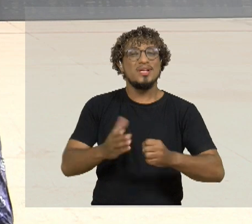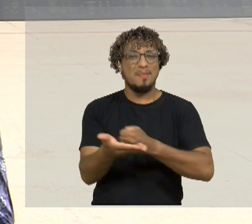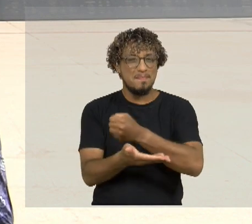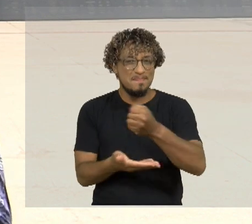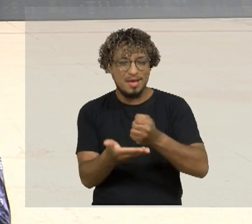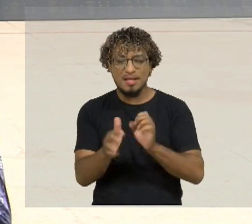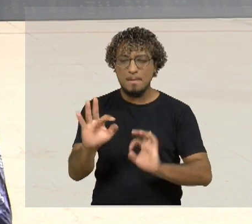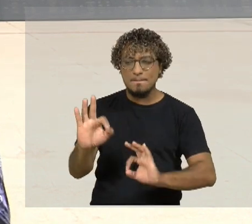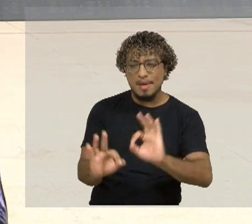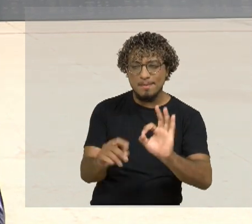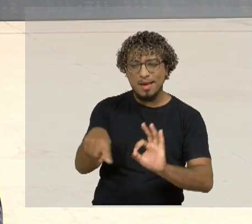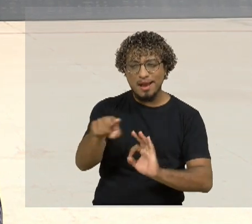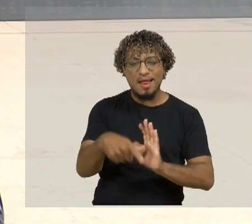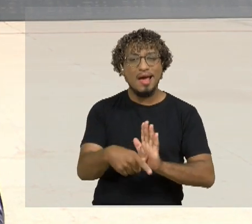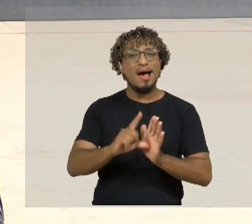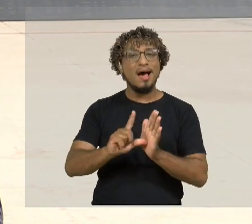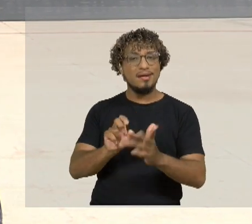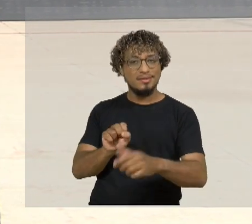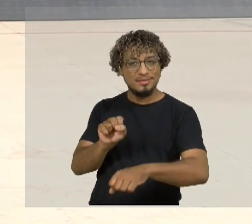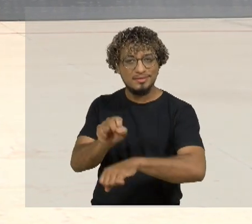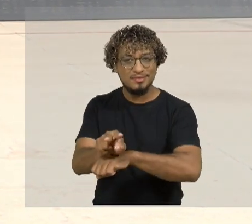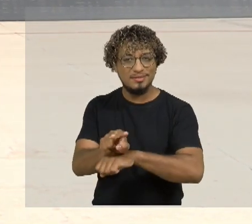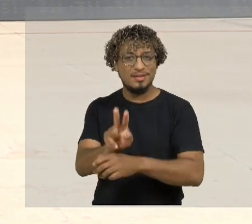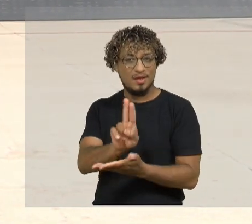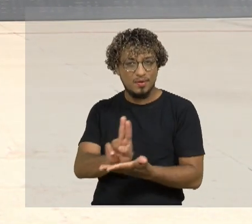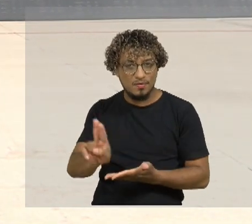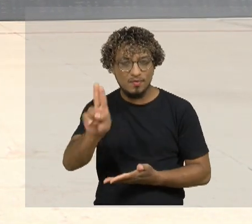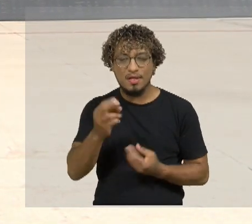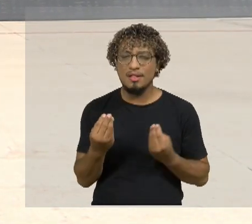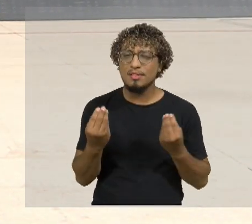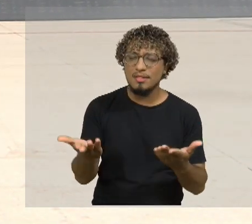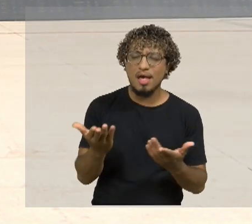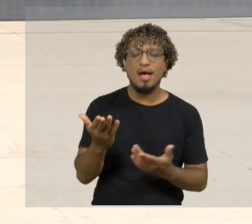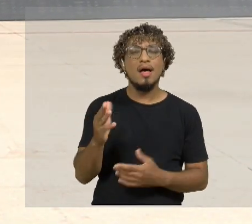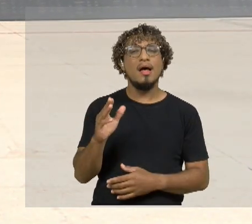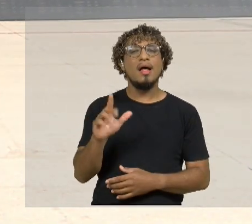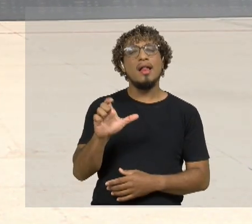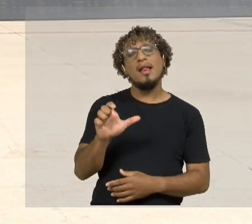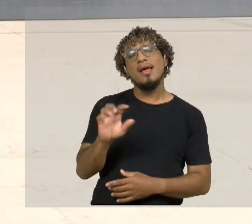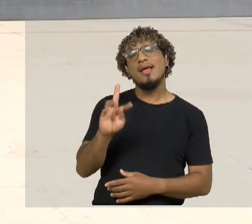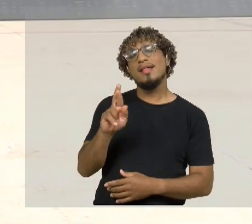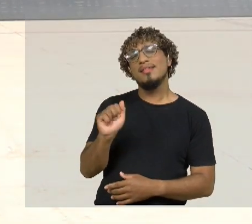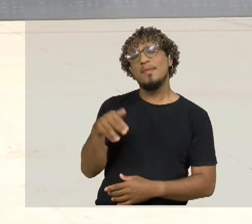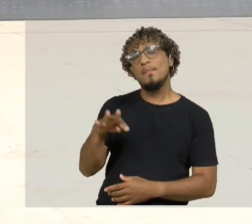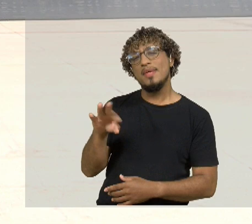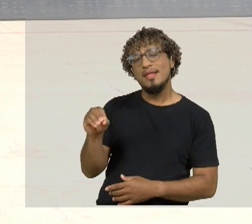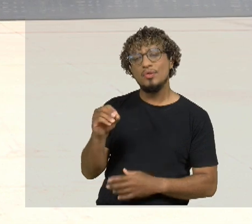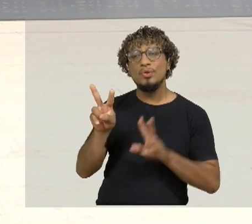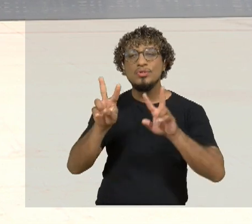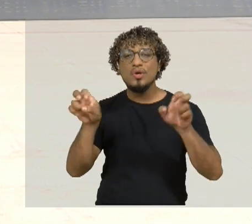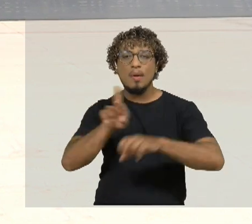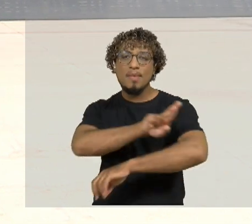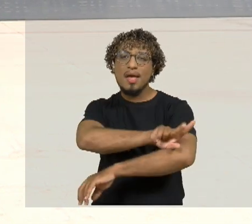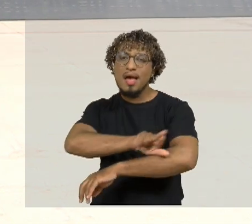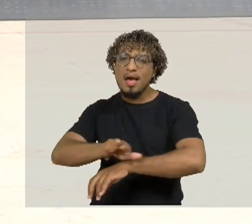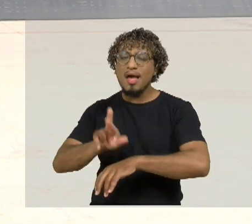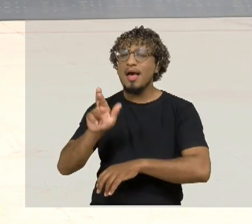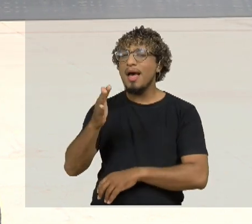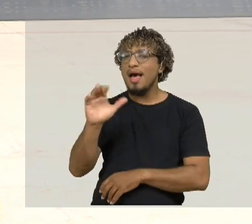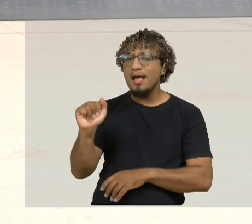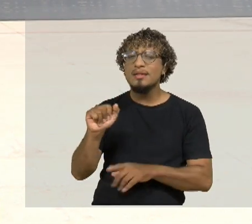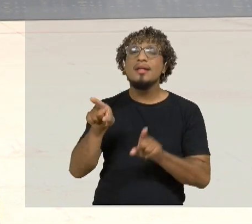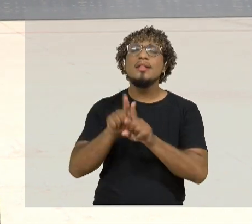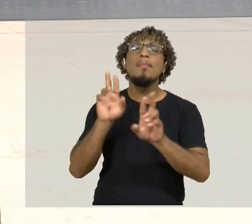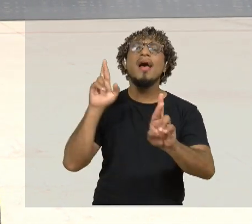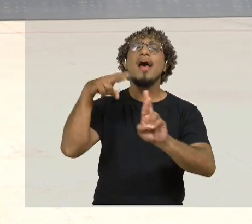para a vida acadêmica, é trazer esse letramento racial, essa compreensão da história, as referências ancestrais